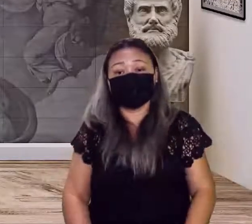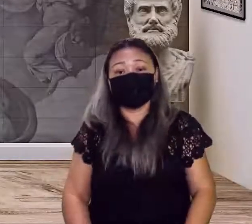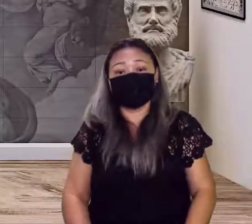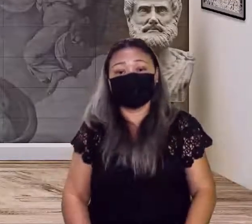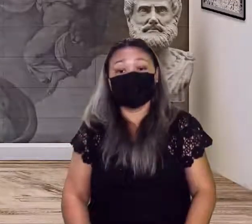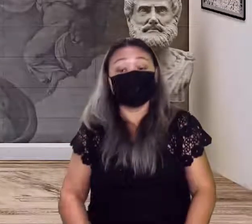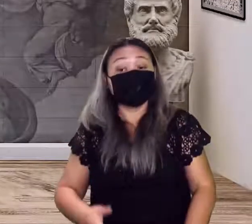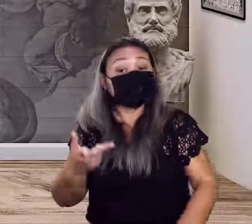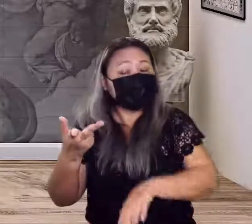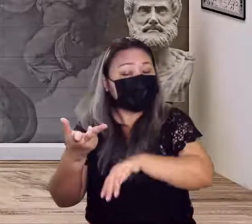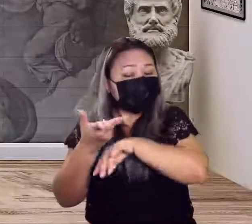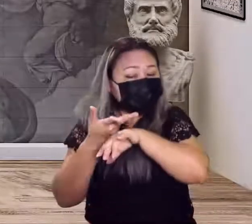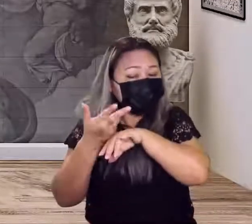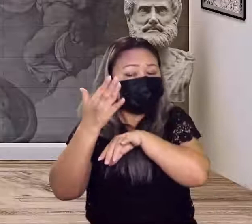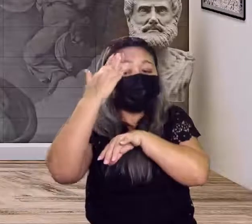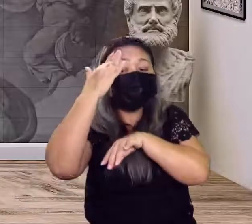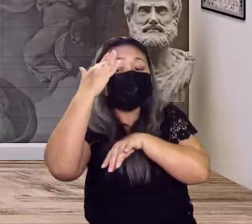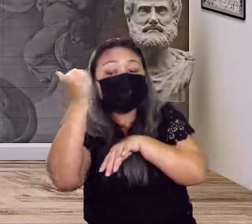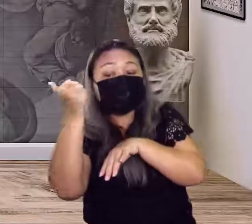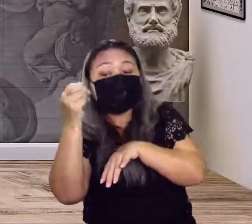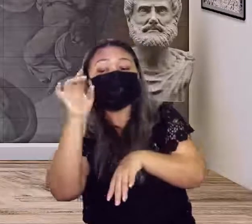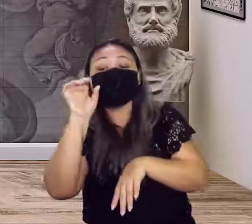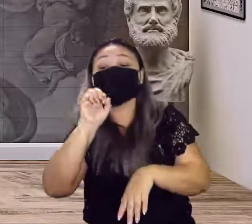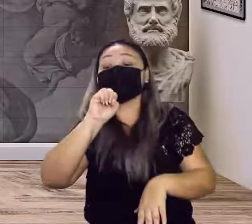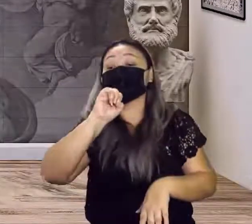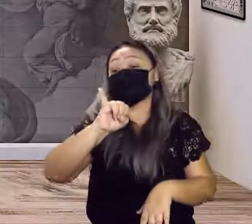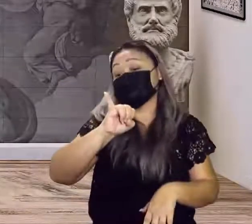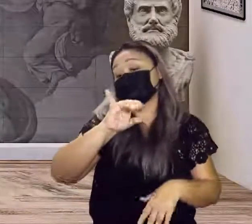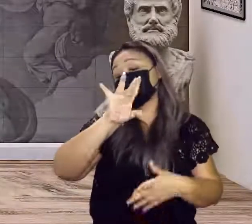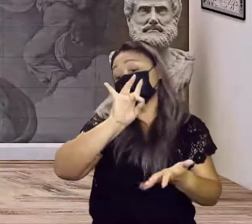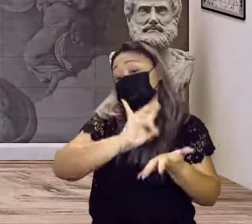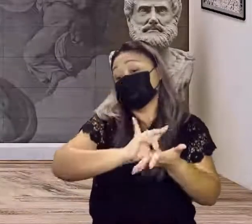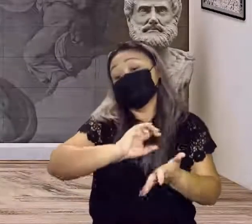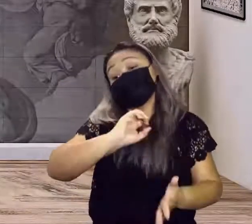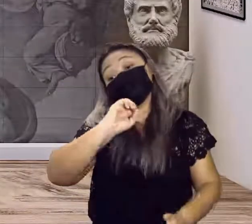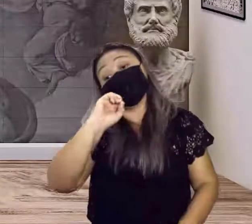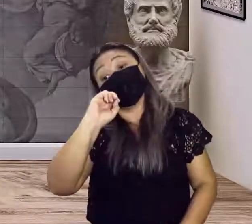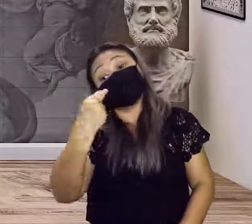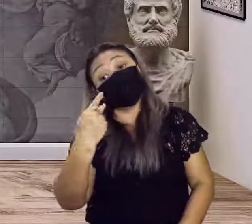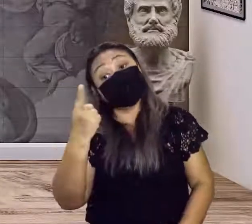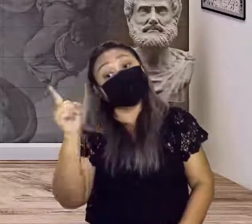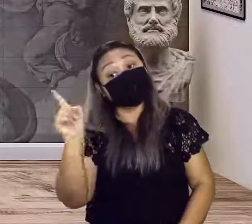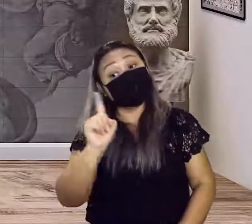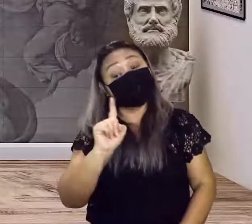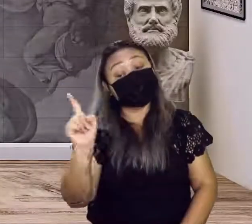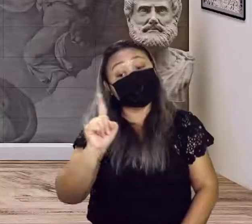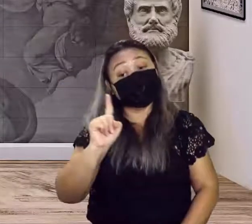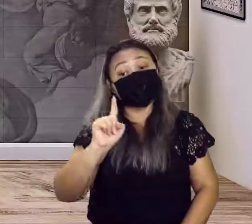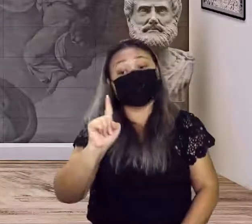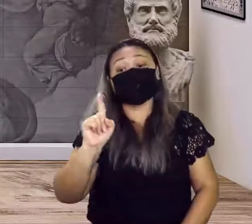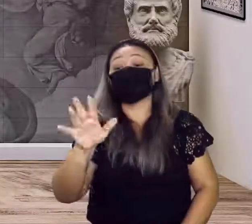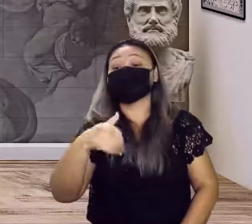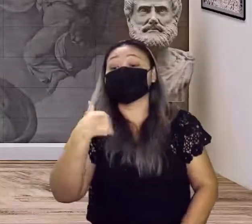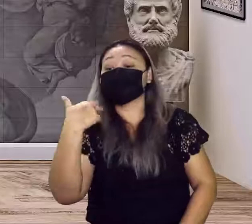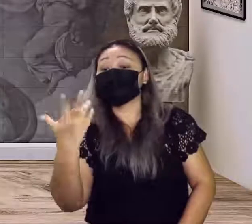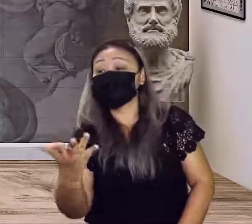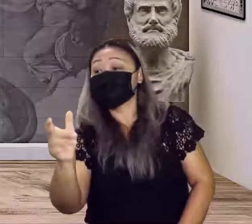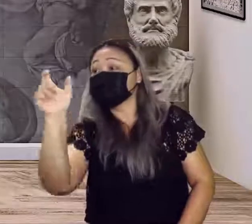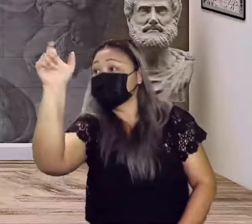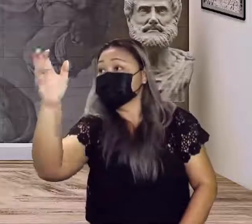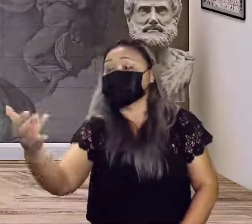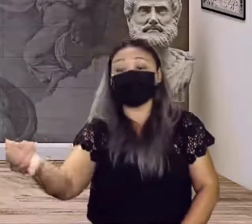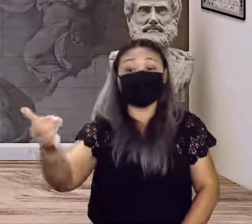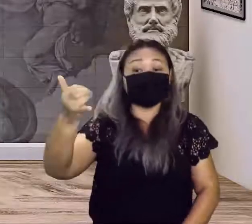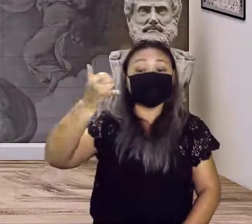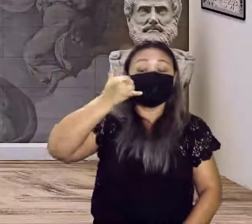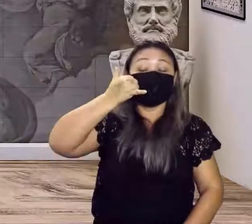vou buscar saber se é verdadeiro ou não. Quando alguém quer dar um golpe, liga para mim, diz que